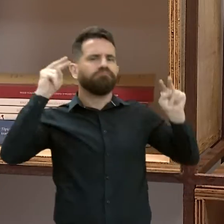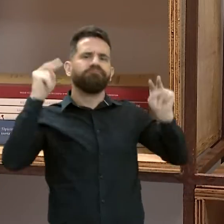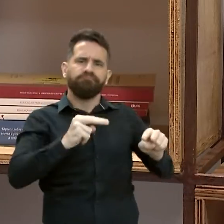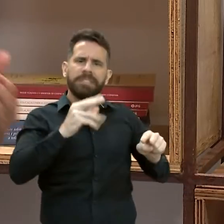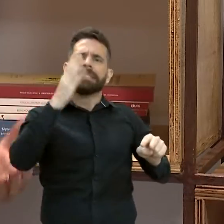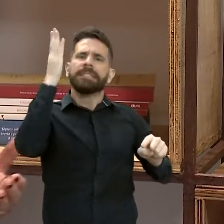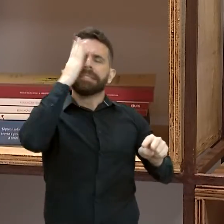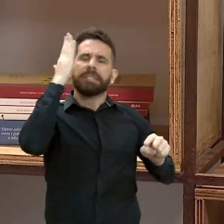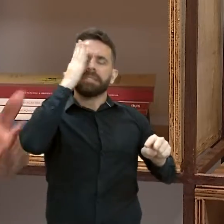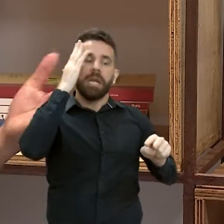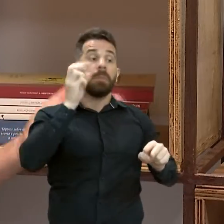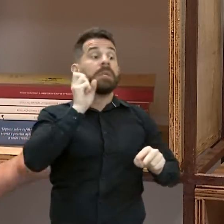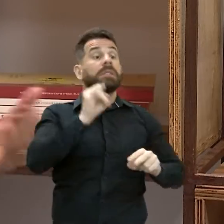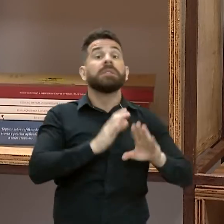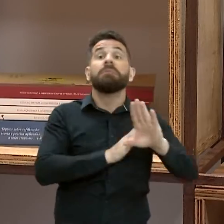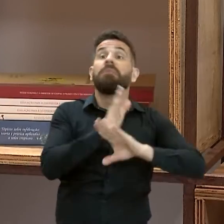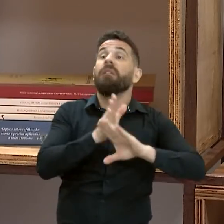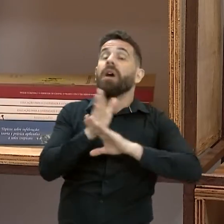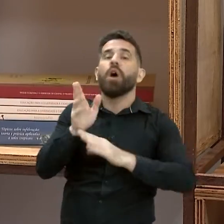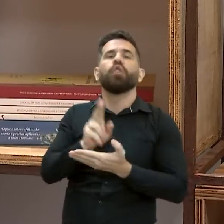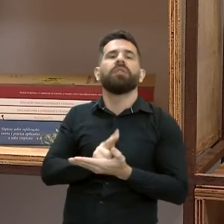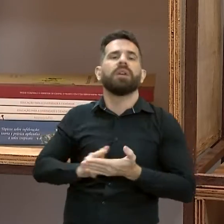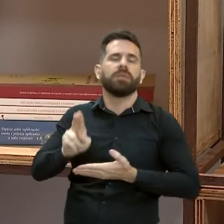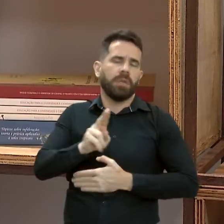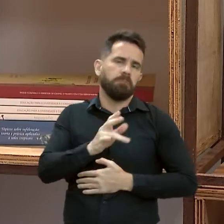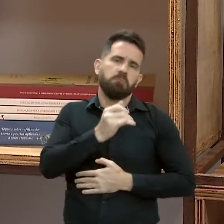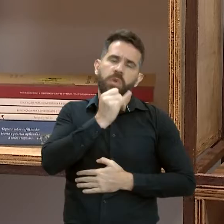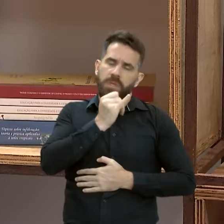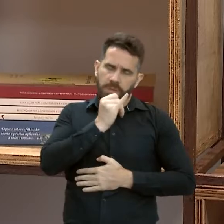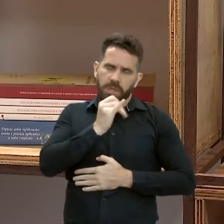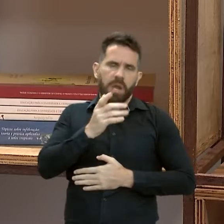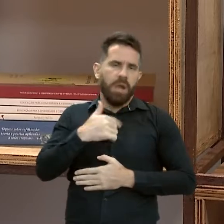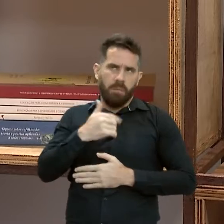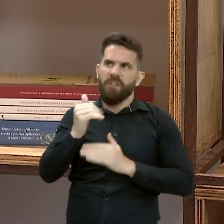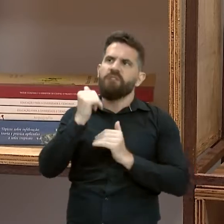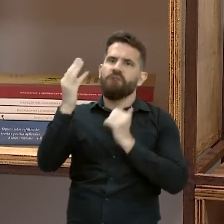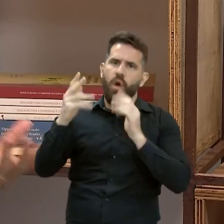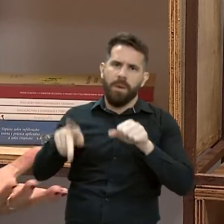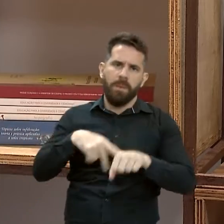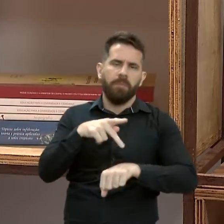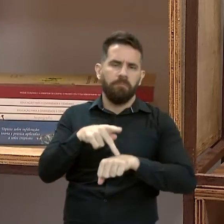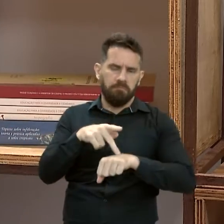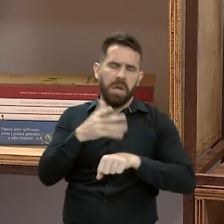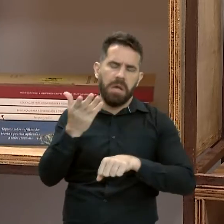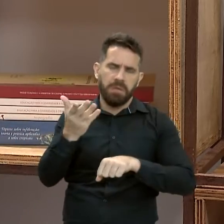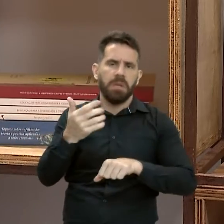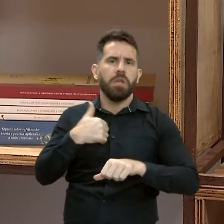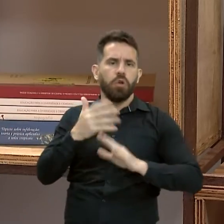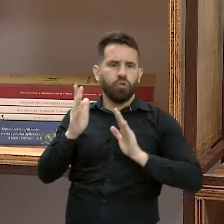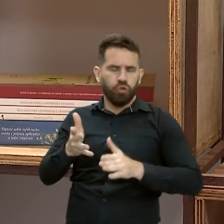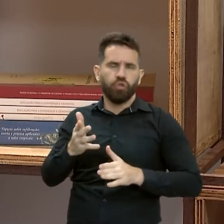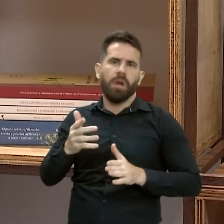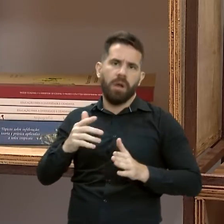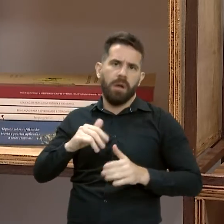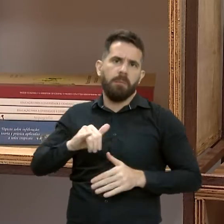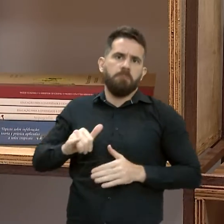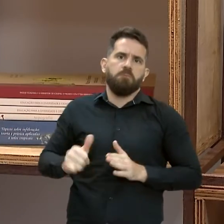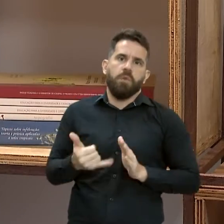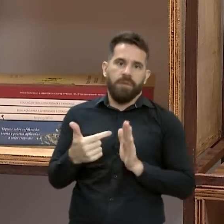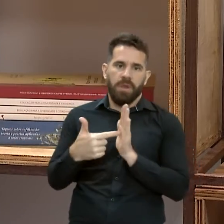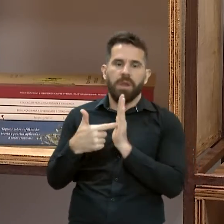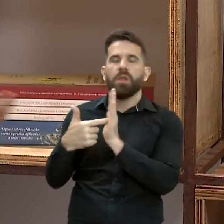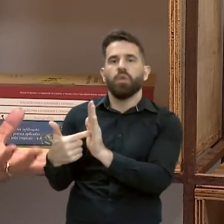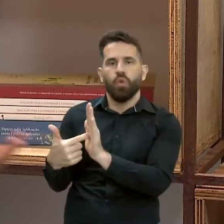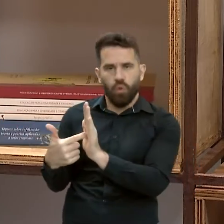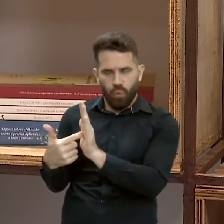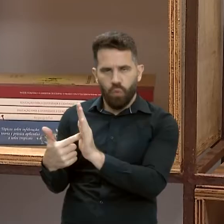universidades fora do Brasil, eu tive a oportunidade de apresentar um trabalho sobre Bernardo Ellis,